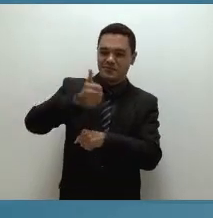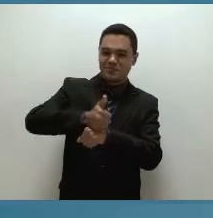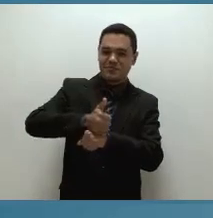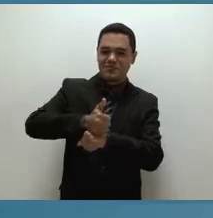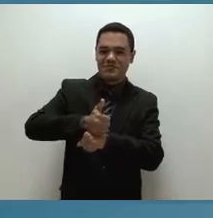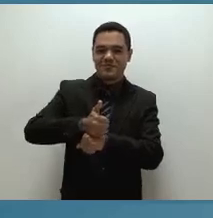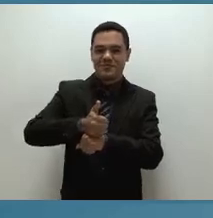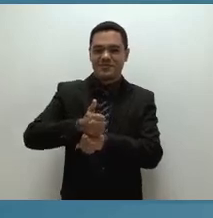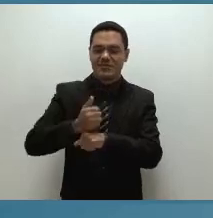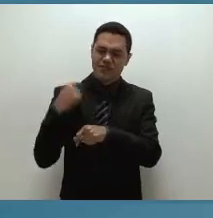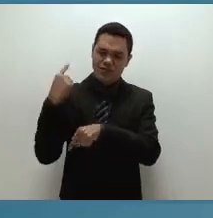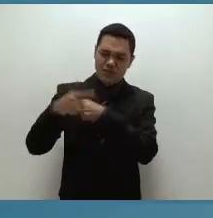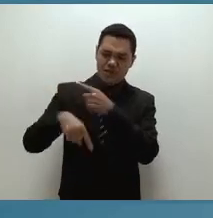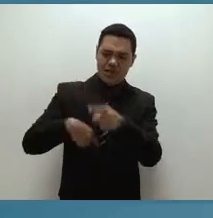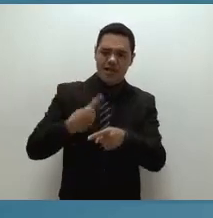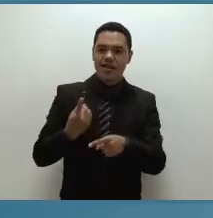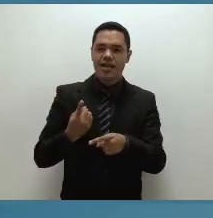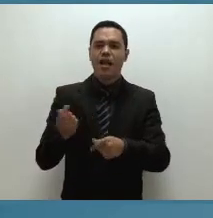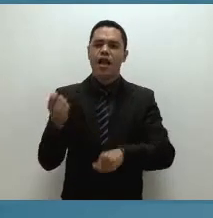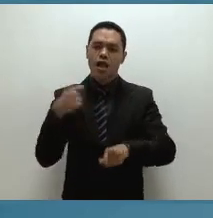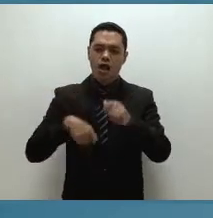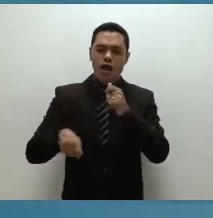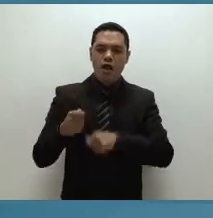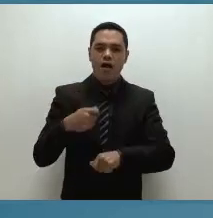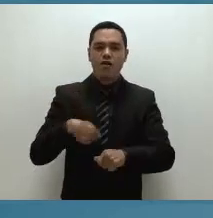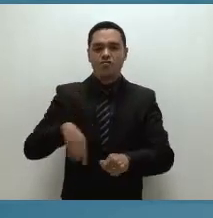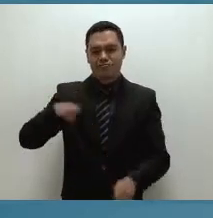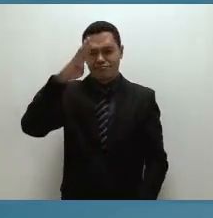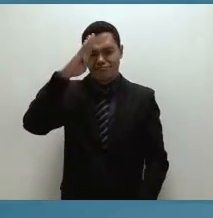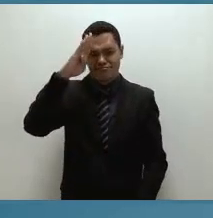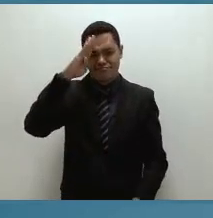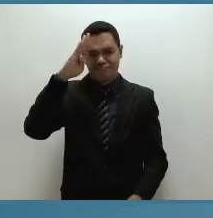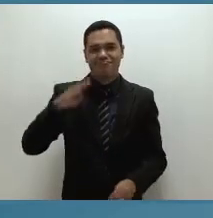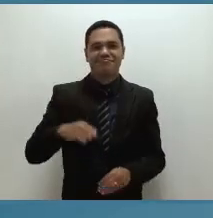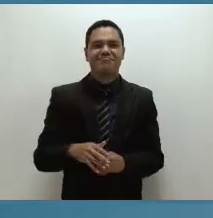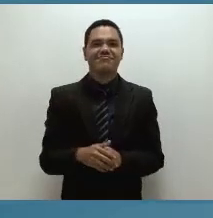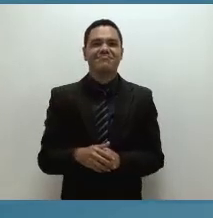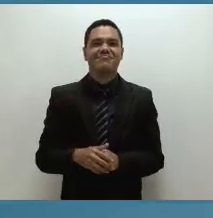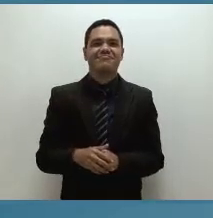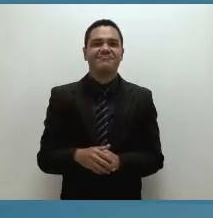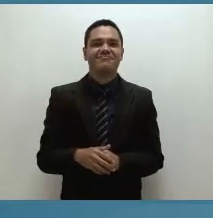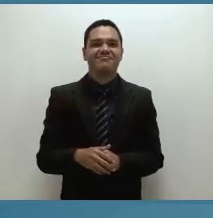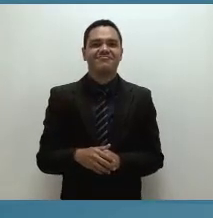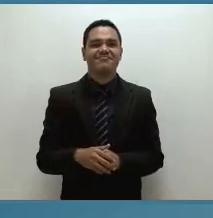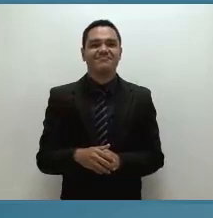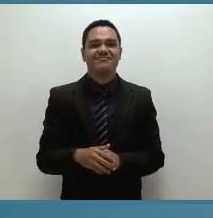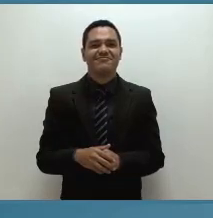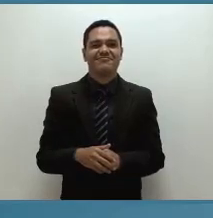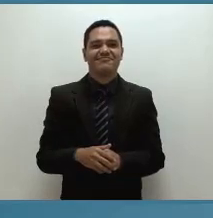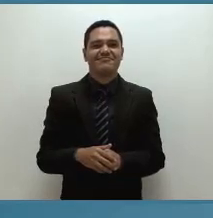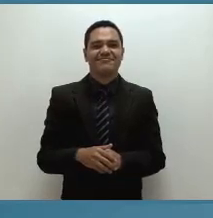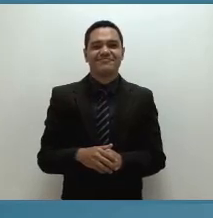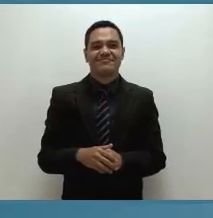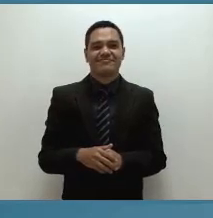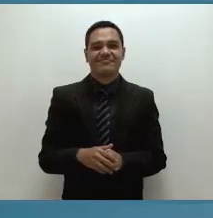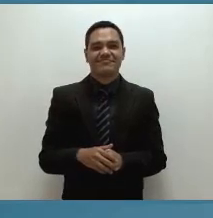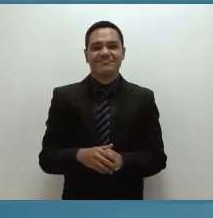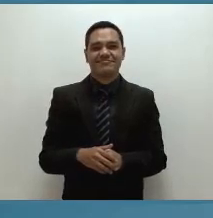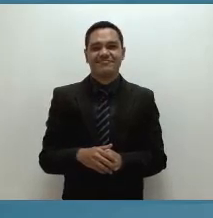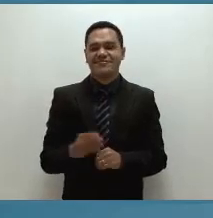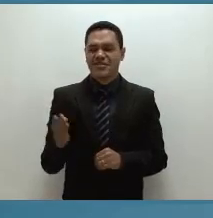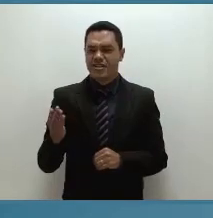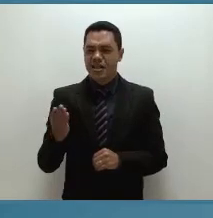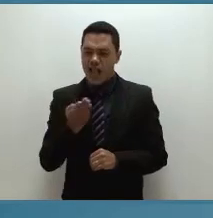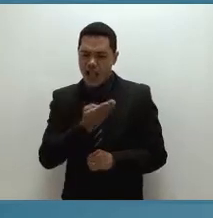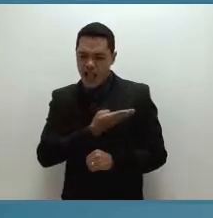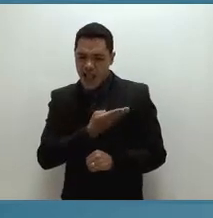uma atitude pelo militar, e pouco contato assim, pouco talvez amizade que tenha com a magistratura,